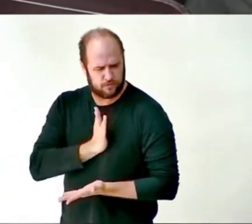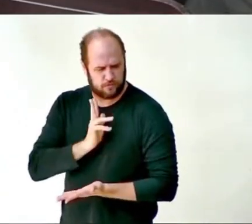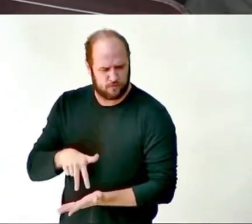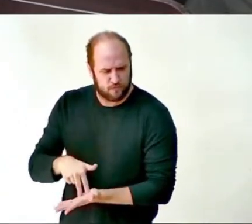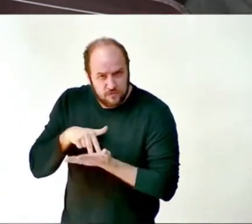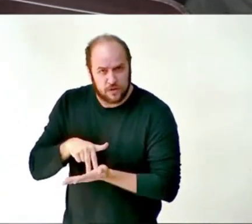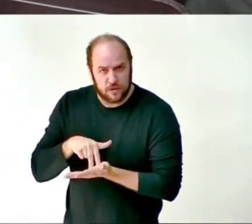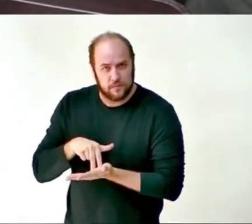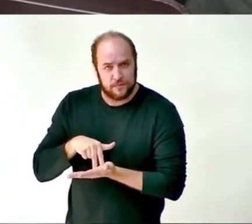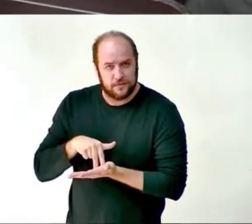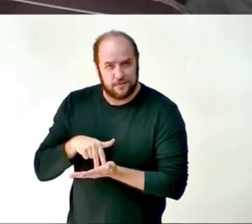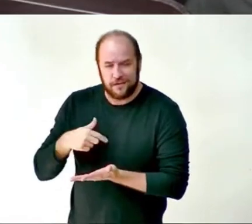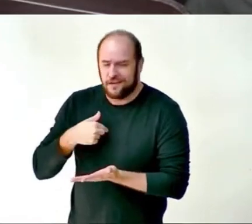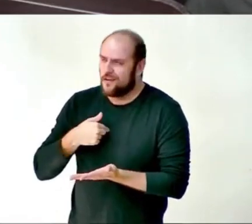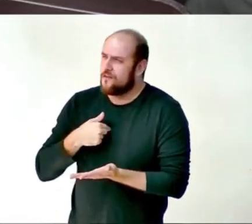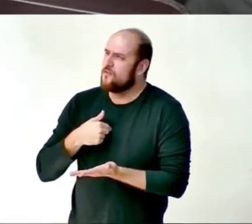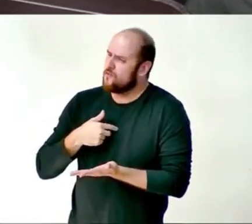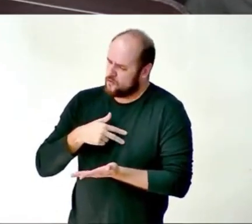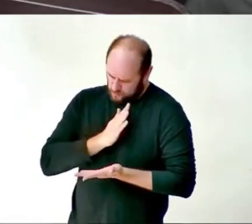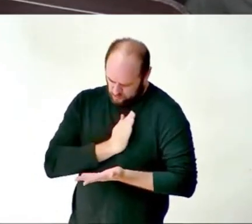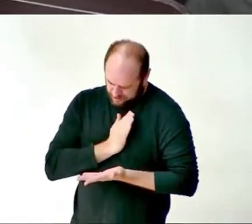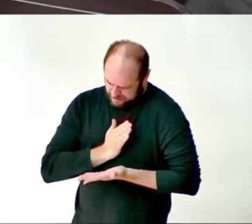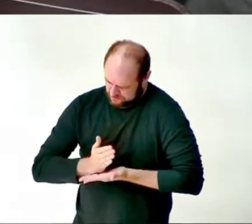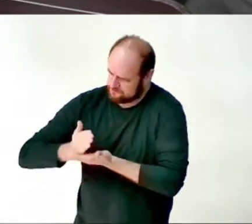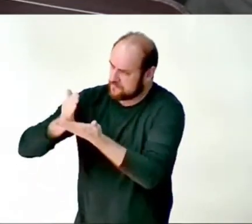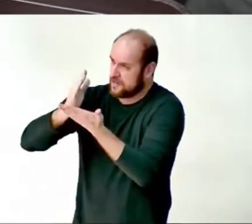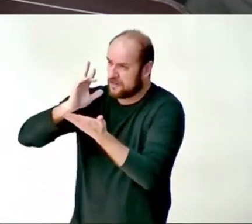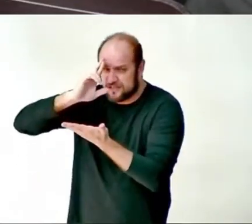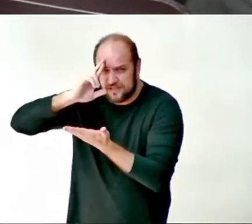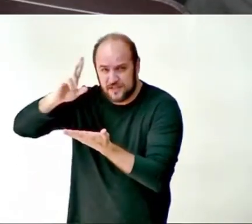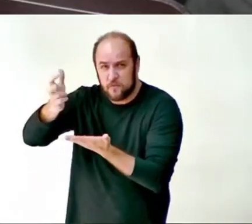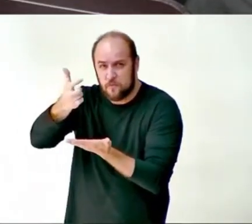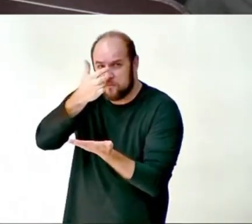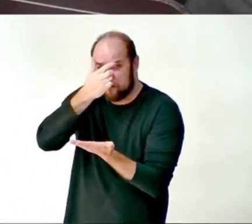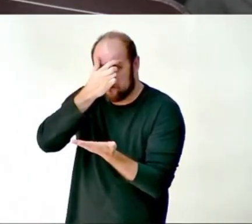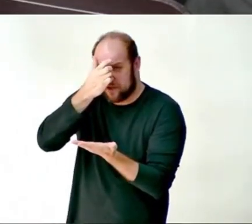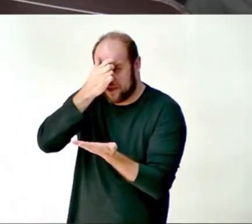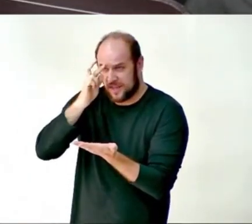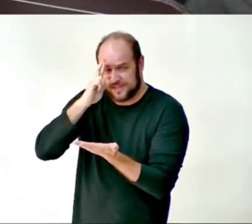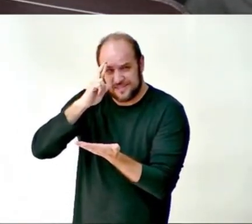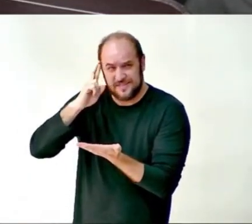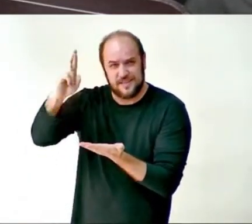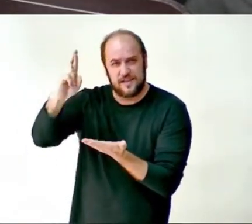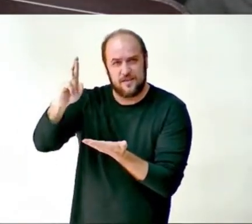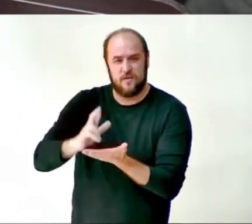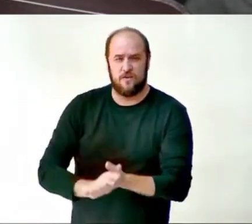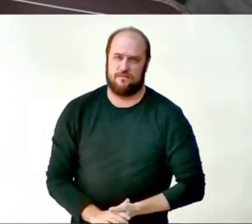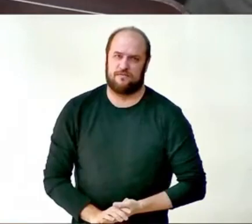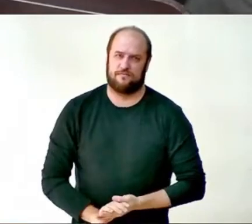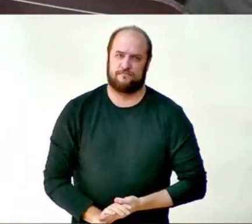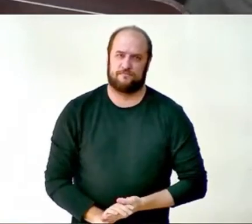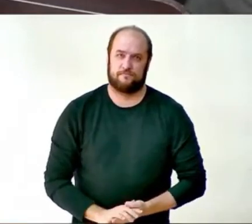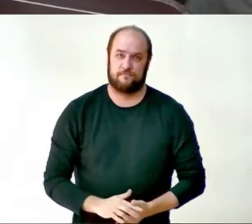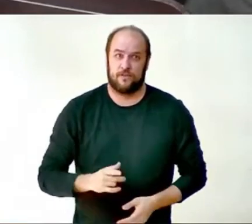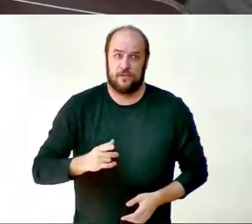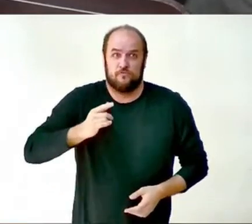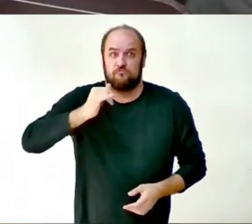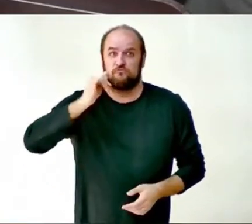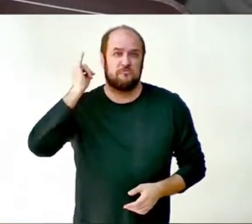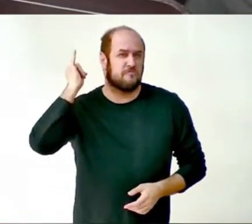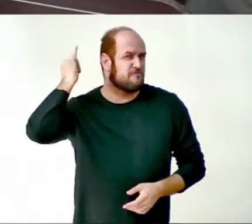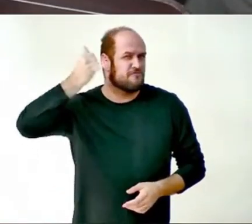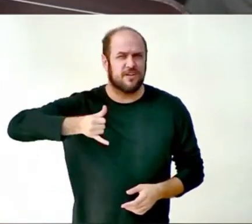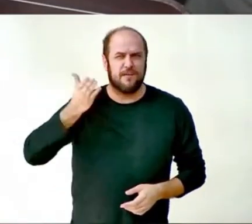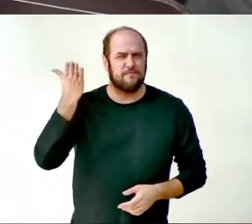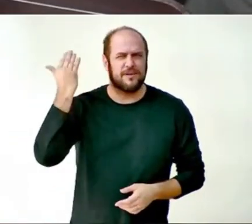seguro, meu coração é para Ti, minha mente está em Ti. Aquilo que um dia o Senhor disse,